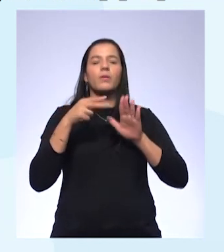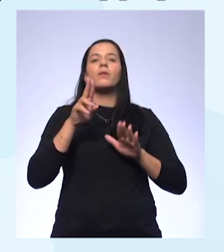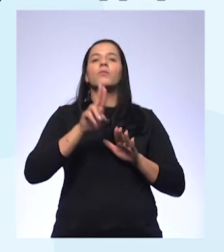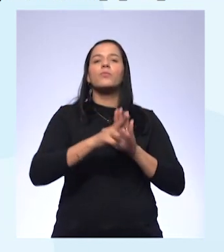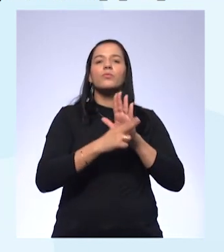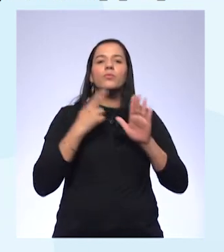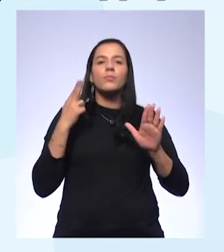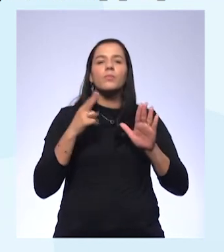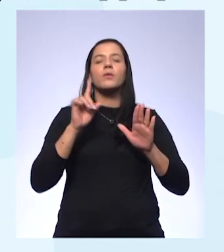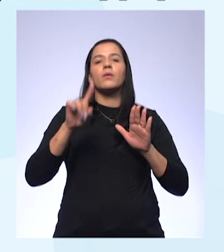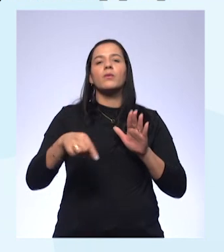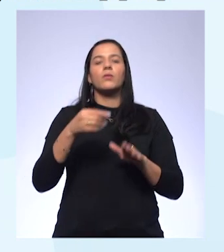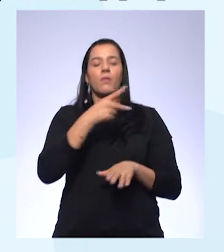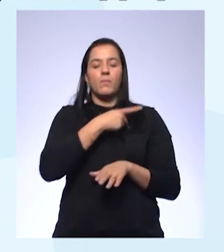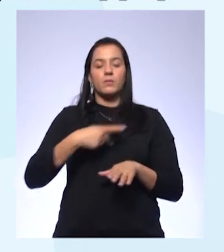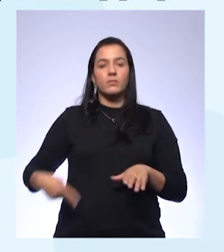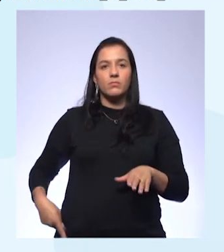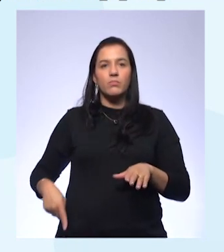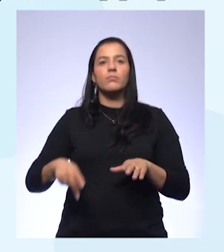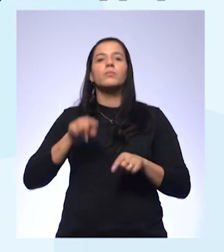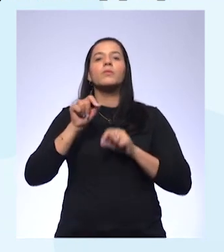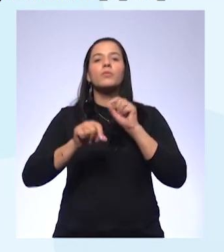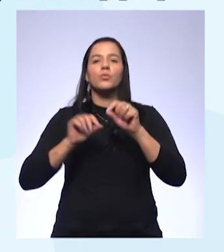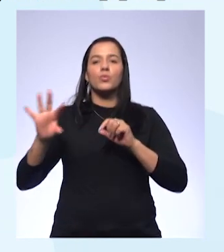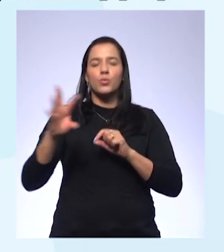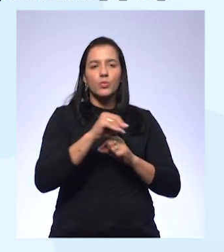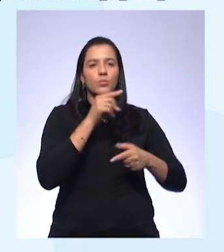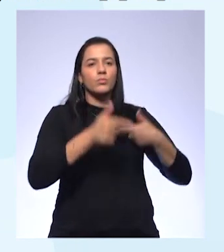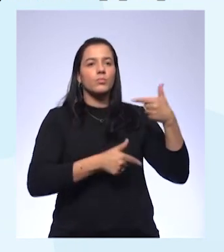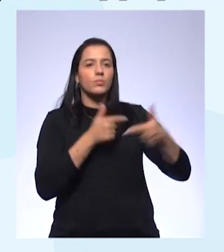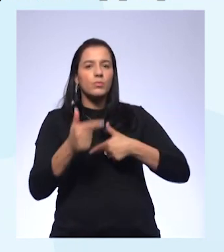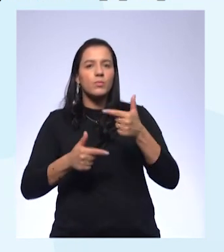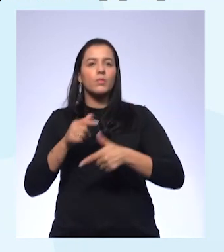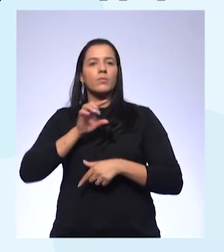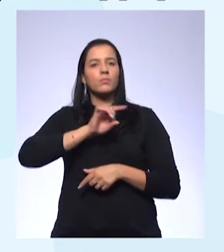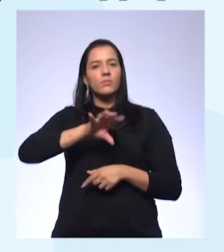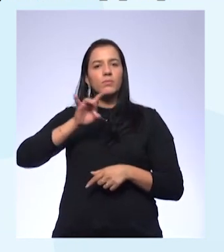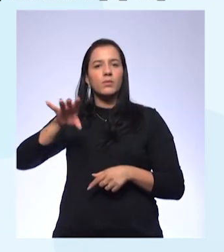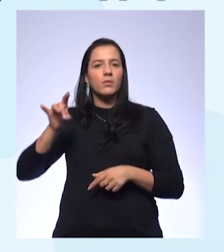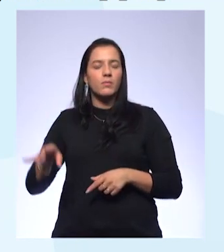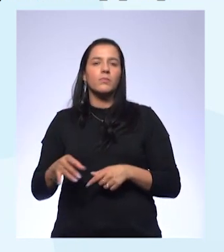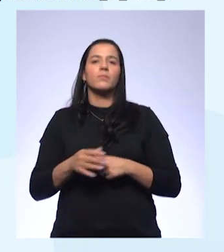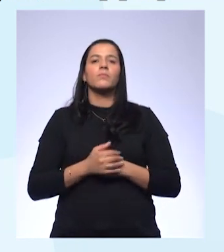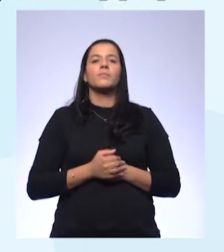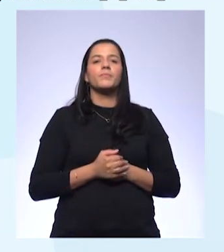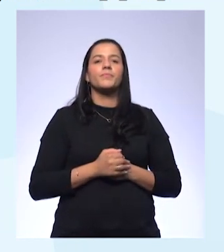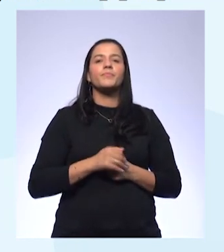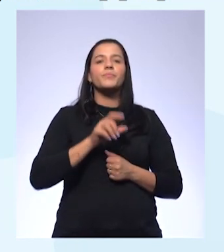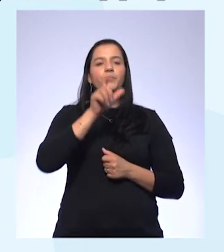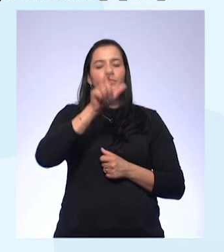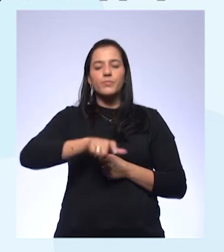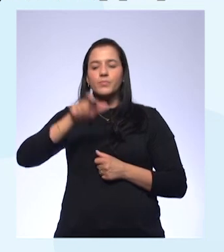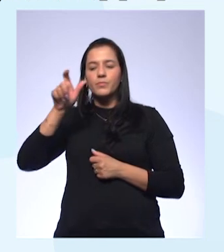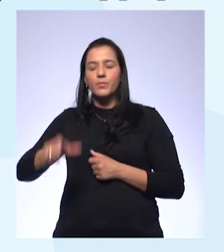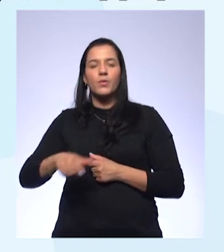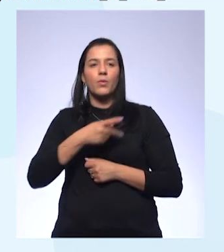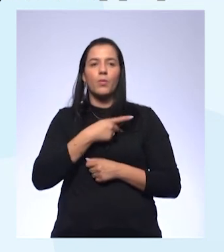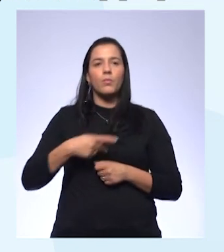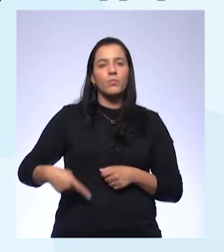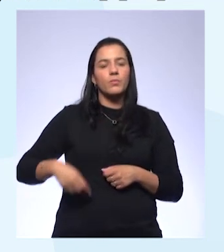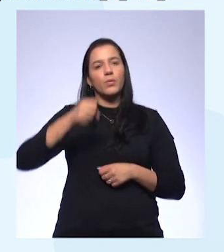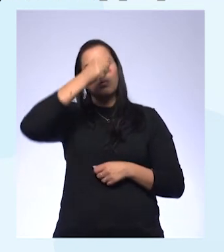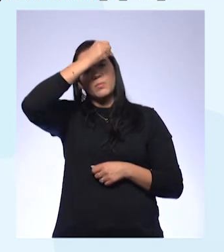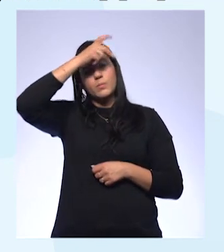República e exercerão todas as funções e atribuições que caibam, respectivamente, aos governadores ou